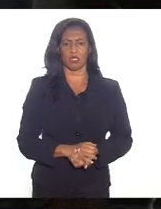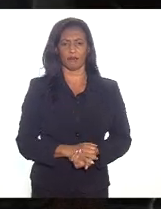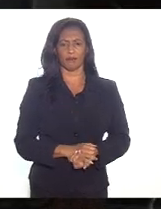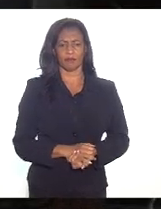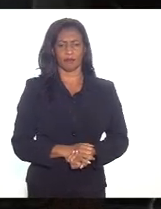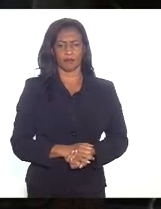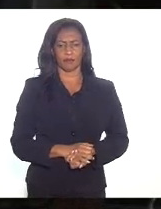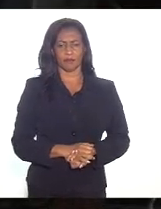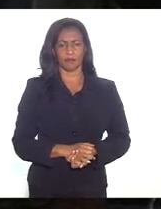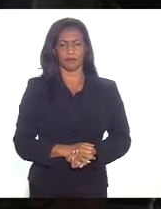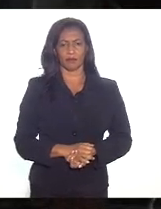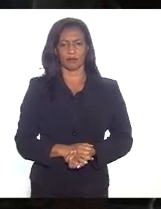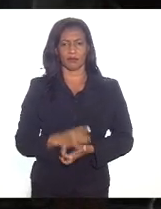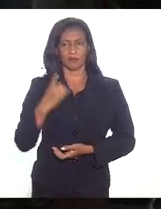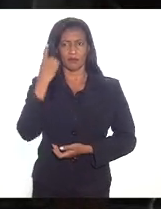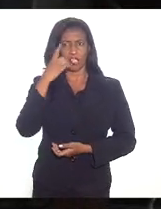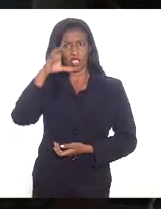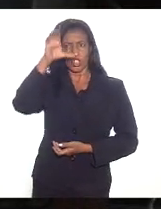Deputada Tia Ju.